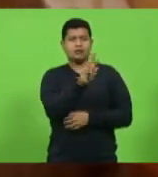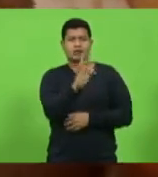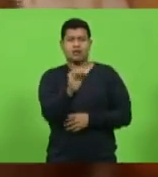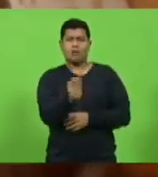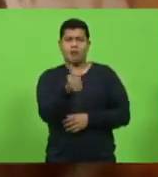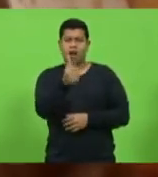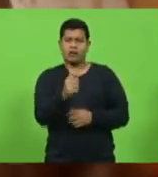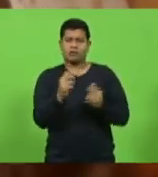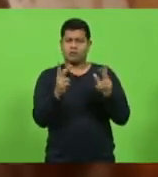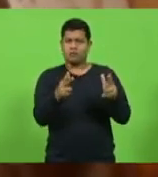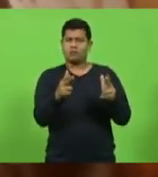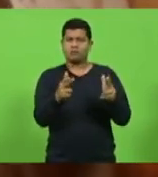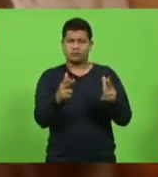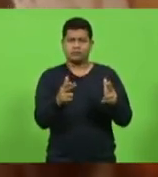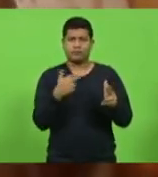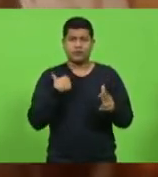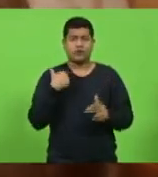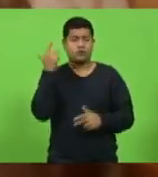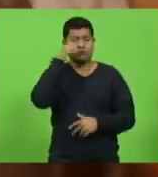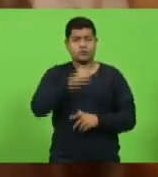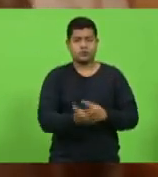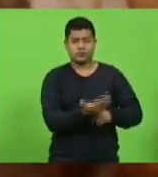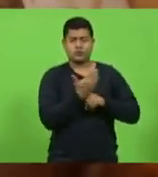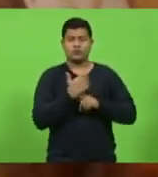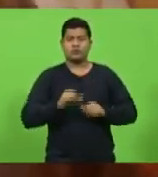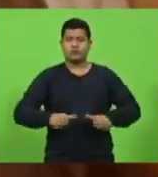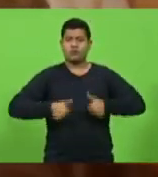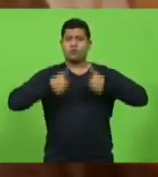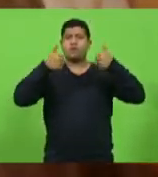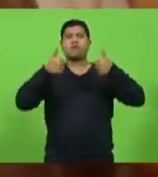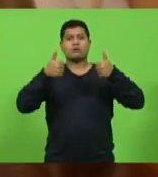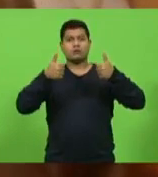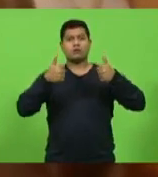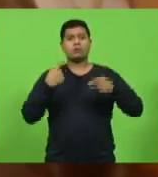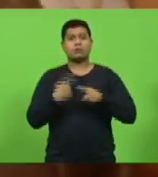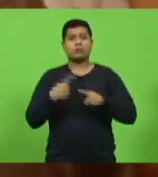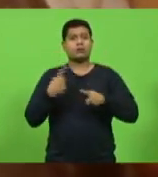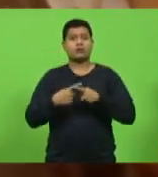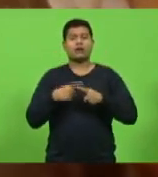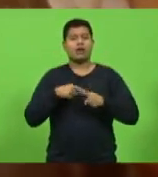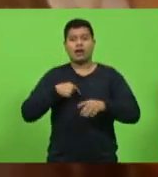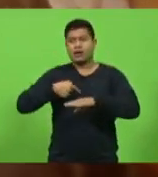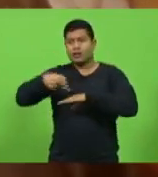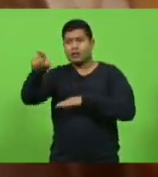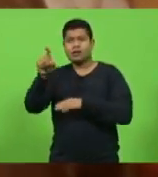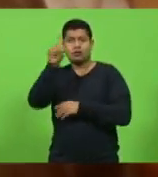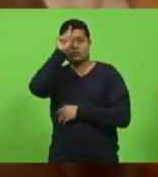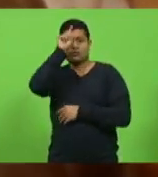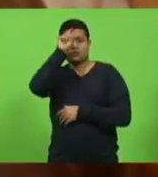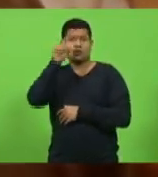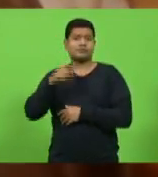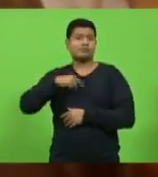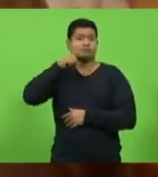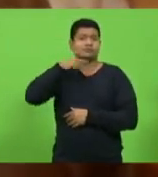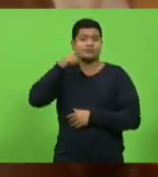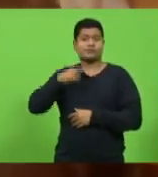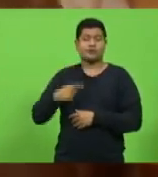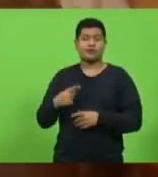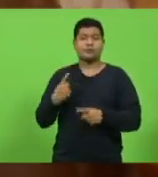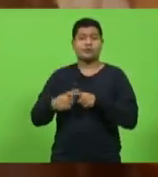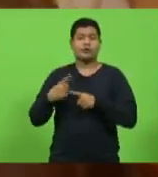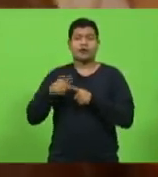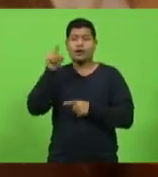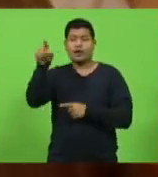Senhor eu me recuperei. Porque eu não tinha condições para o hospital, pois não haviam leitos, não